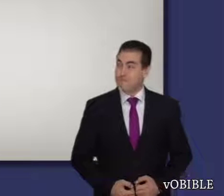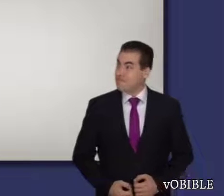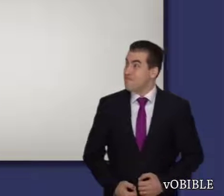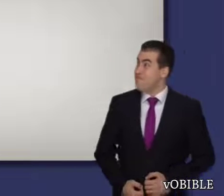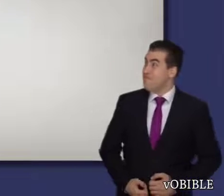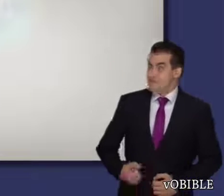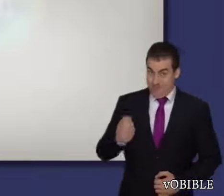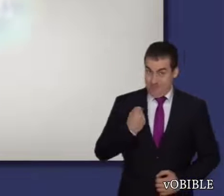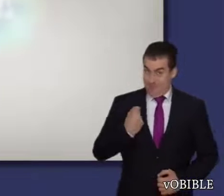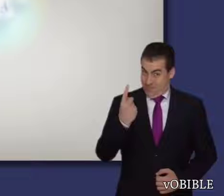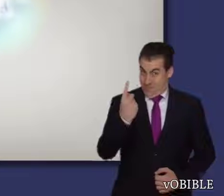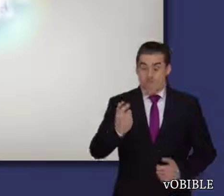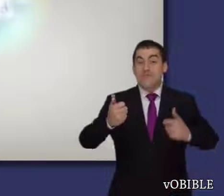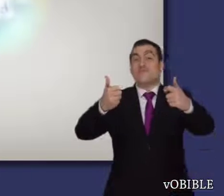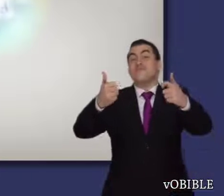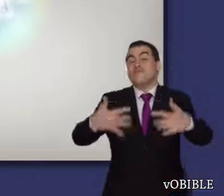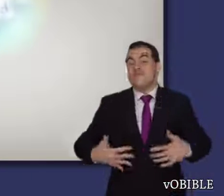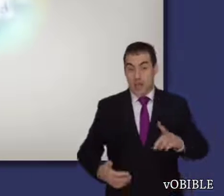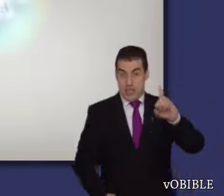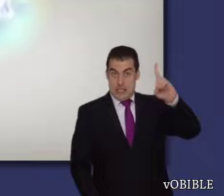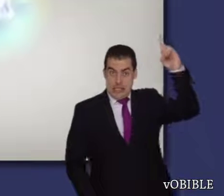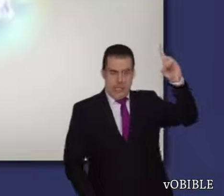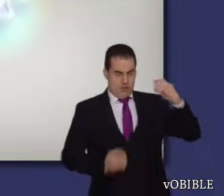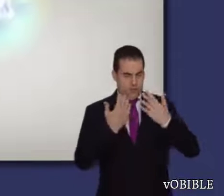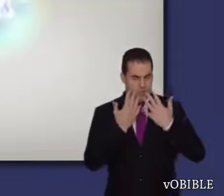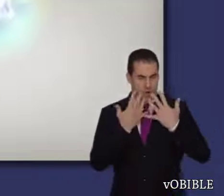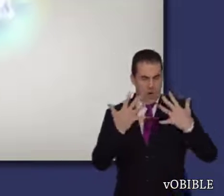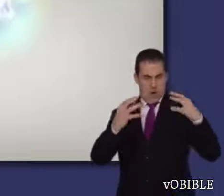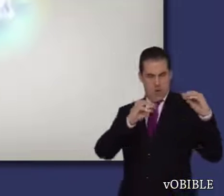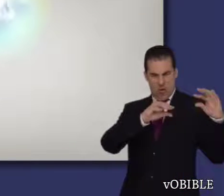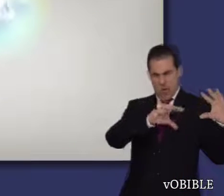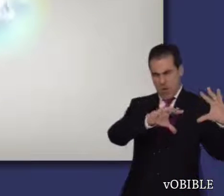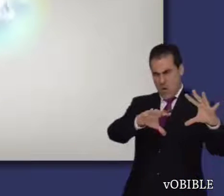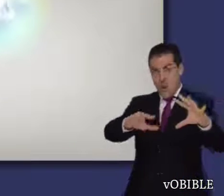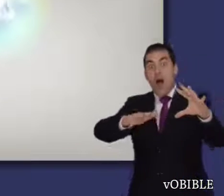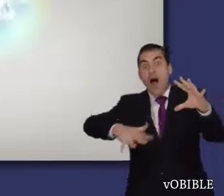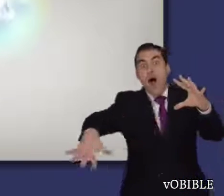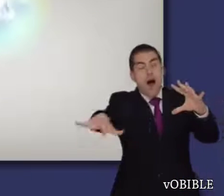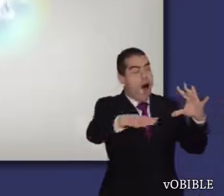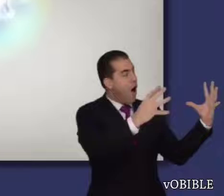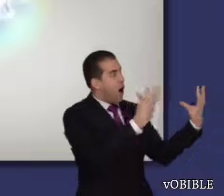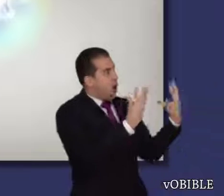No capítulo 1, João diz que Deus é luz e que os cristãos têm que andar na luz.